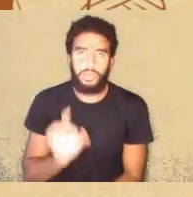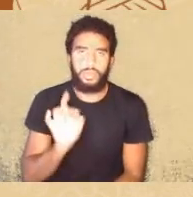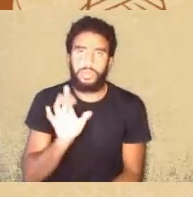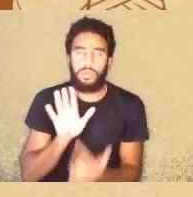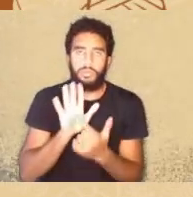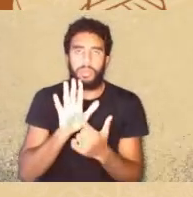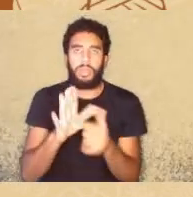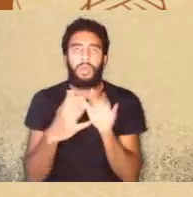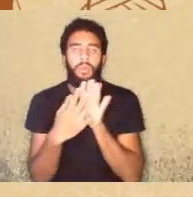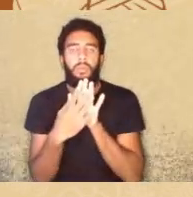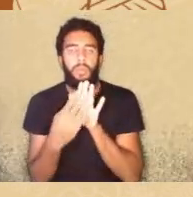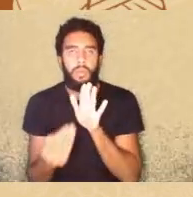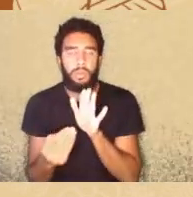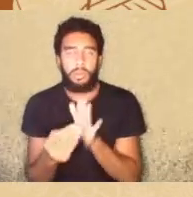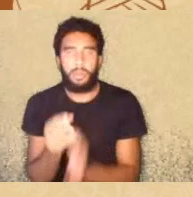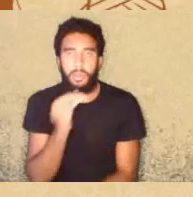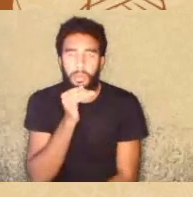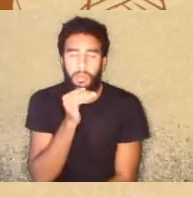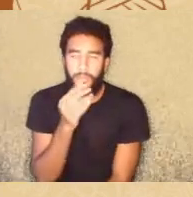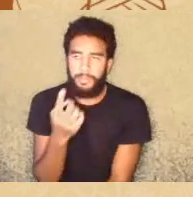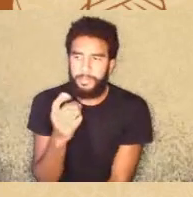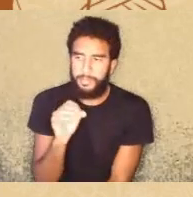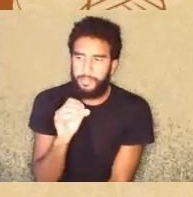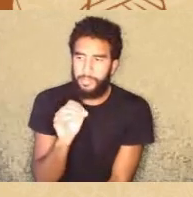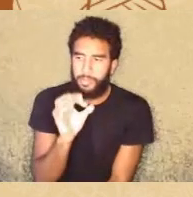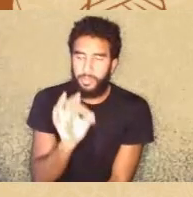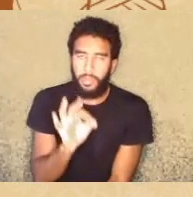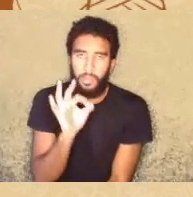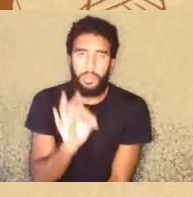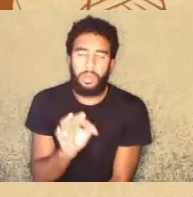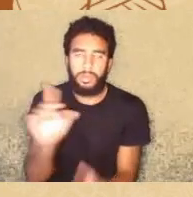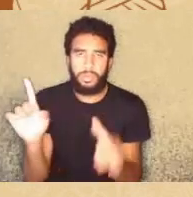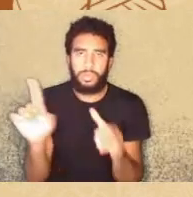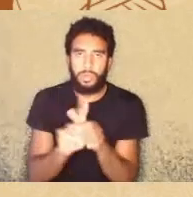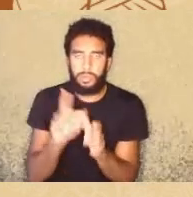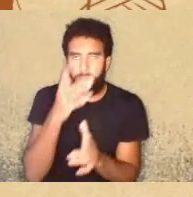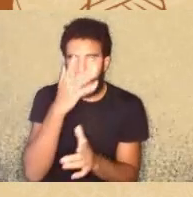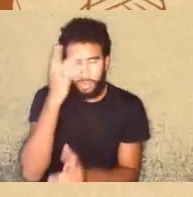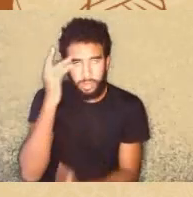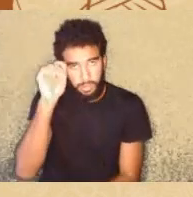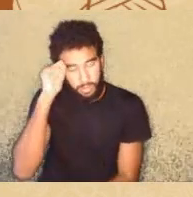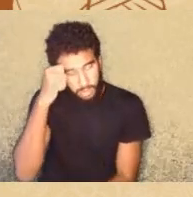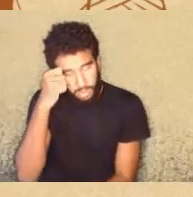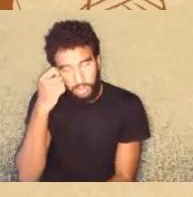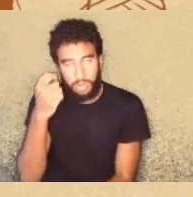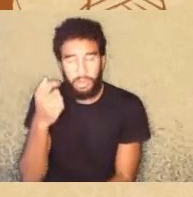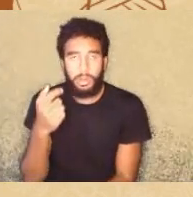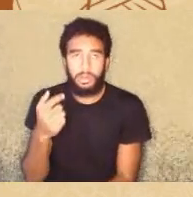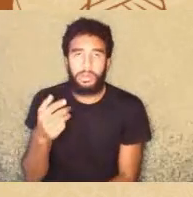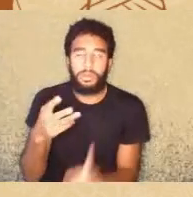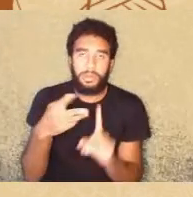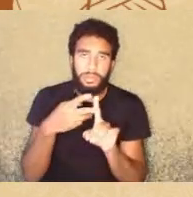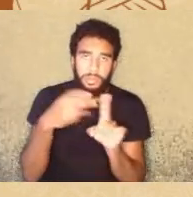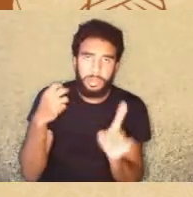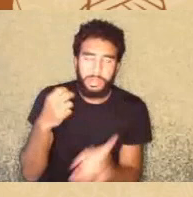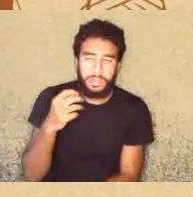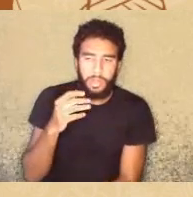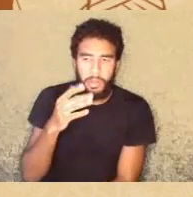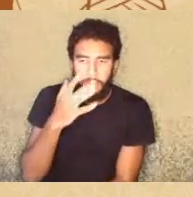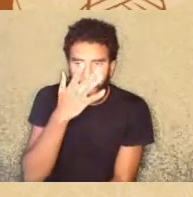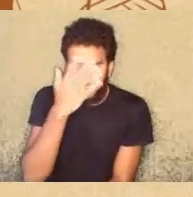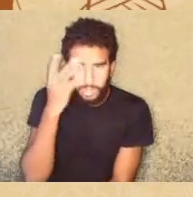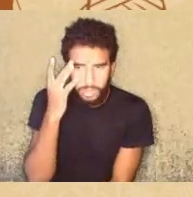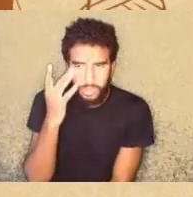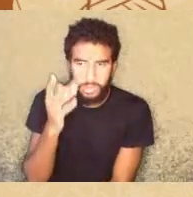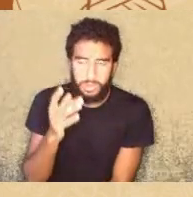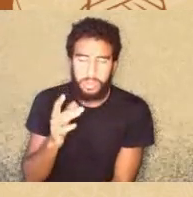que ser 100% de cotas para pessoas negras, indígenas, mulheres nas exatas, pessoas trans na academia, por um bom